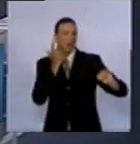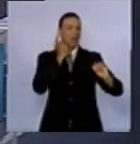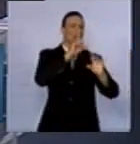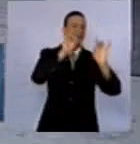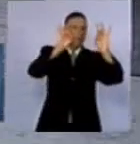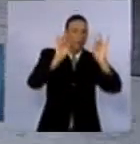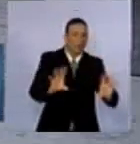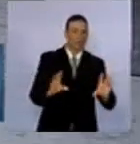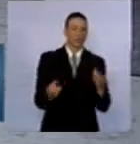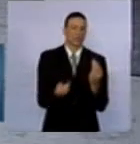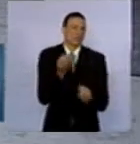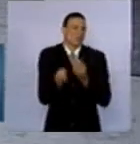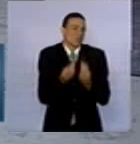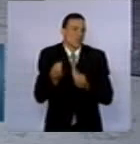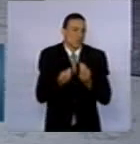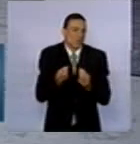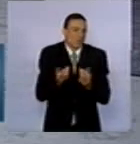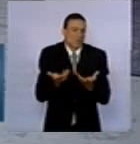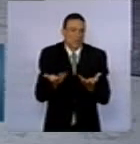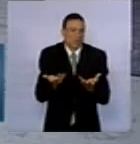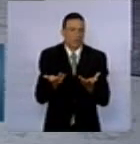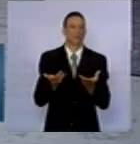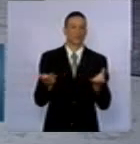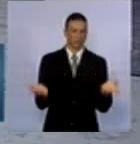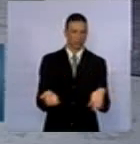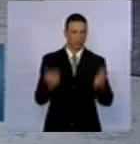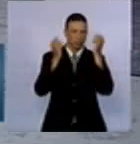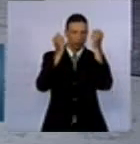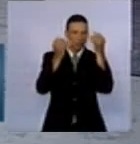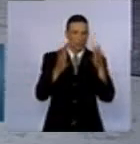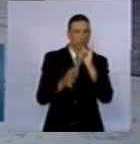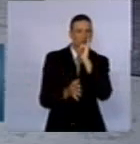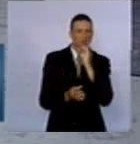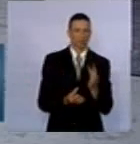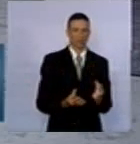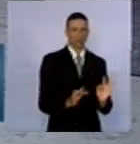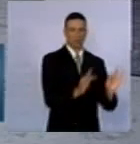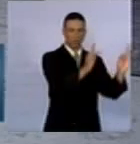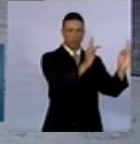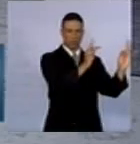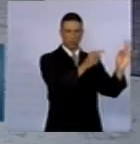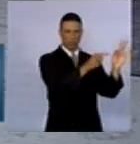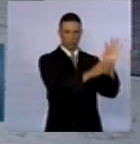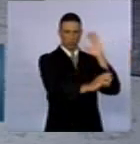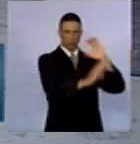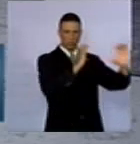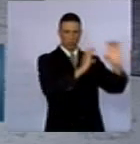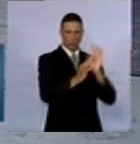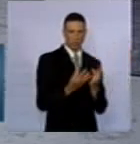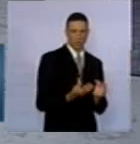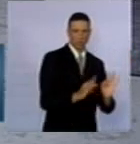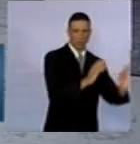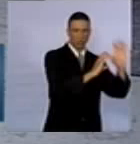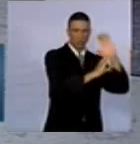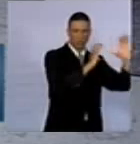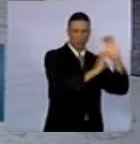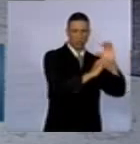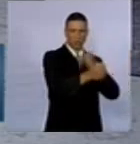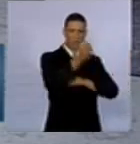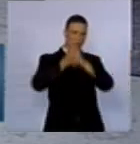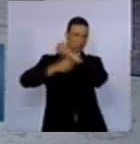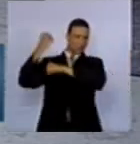seja a partir de um código brasileiro de telecomunicações que hoje de telecomunicações não tem mais nada ele só tem de Rádio Difusão ele é de